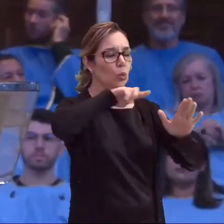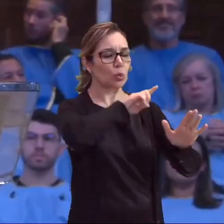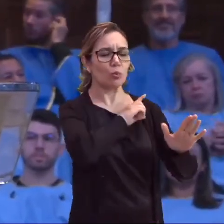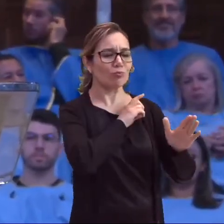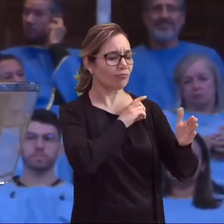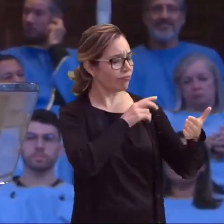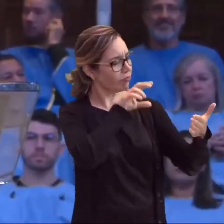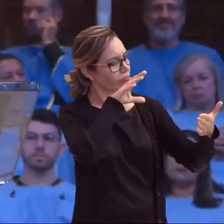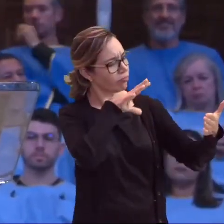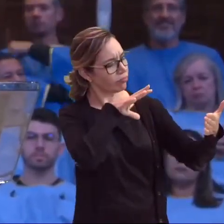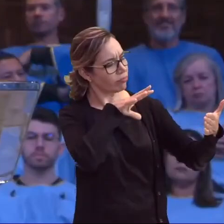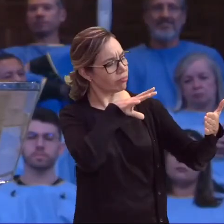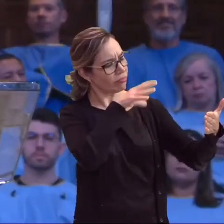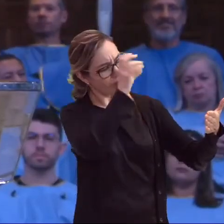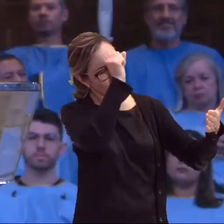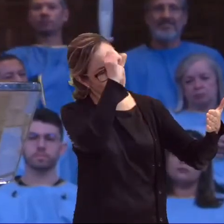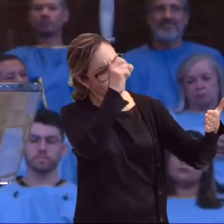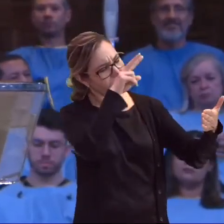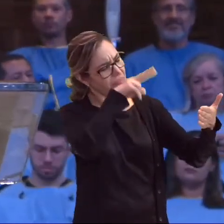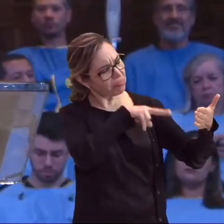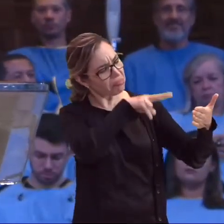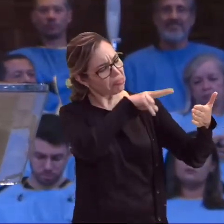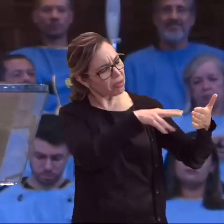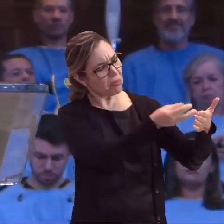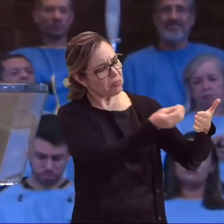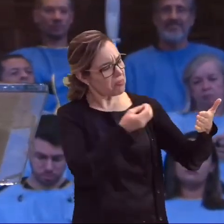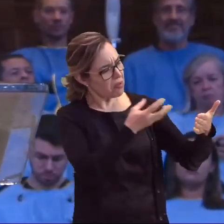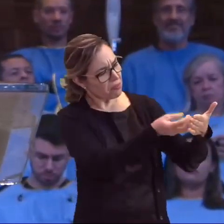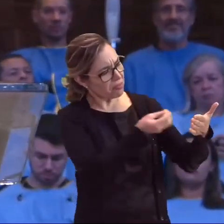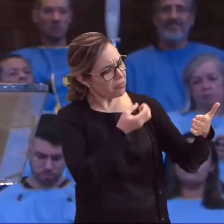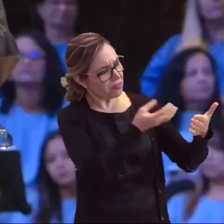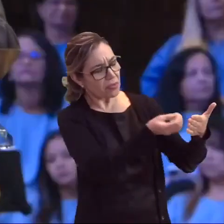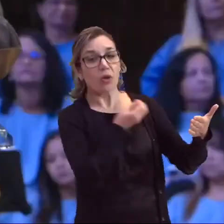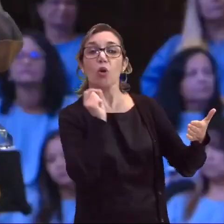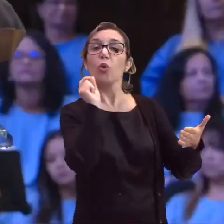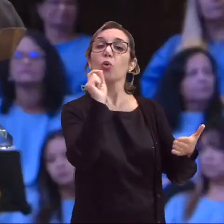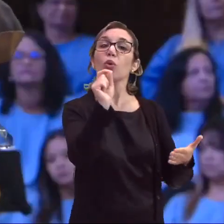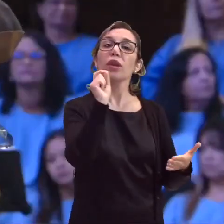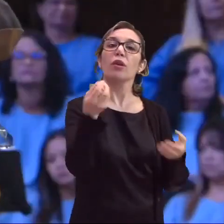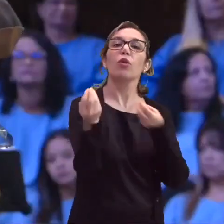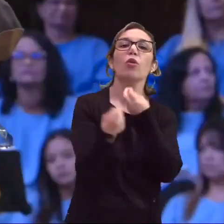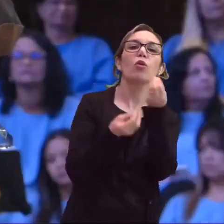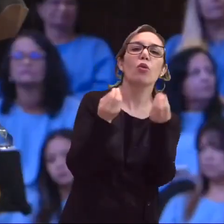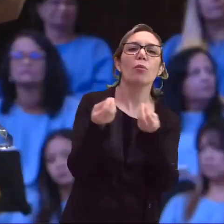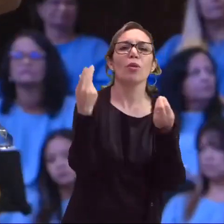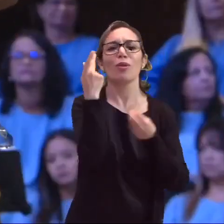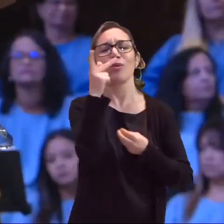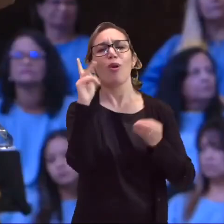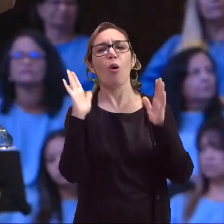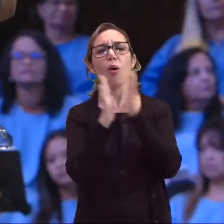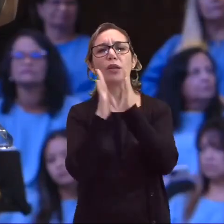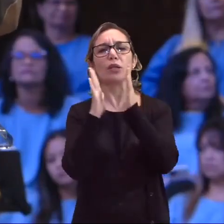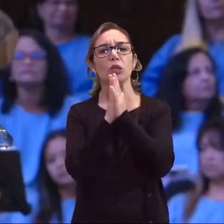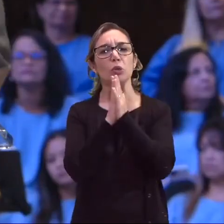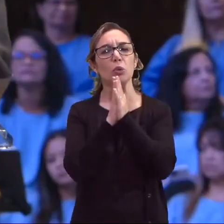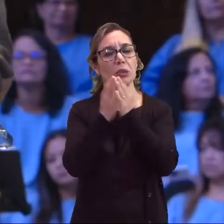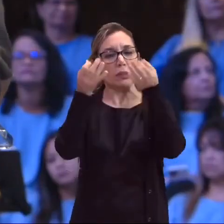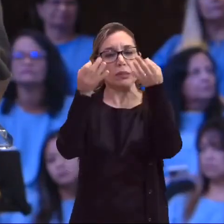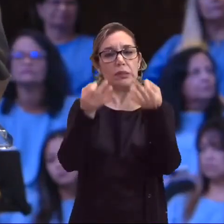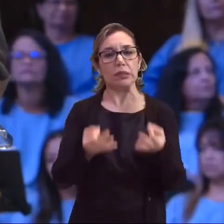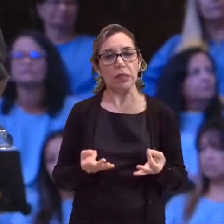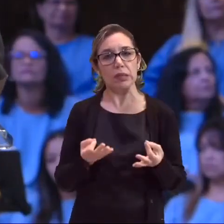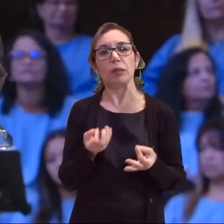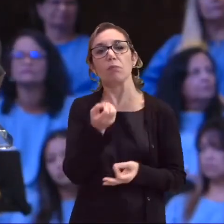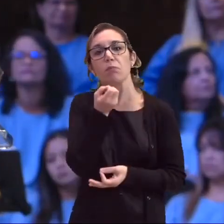que Jesus faz é qual é o tipo de oração que pode se tornar eficaz